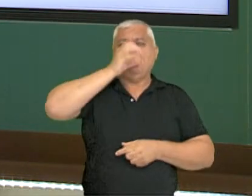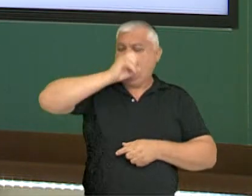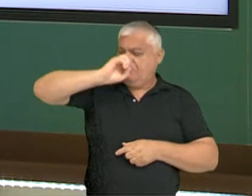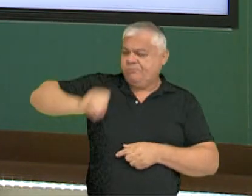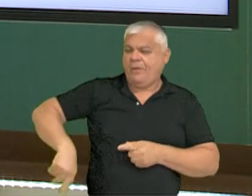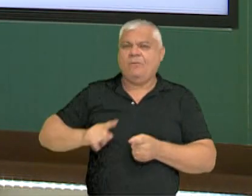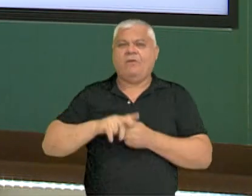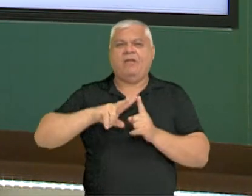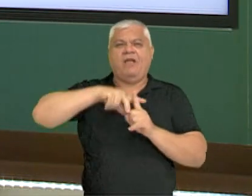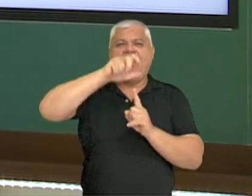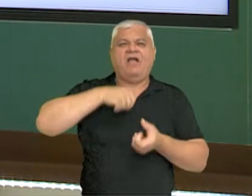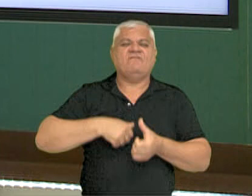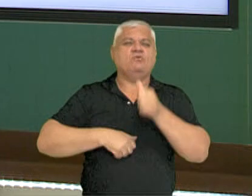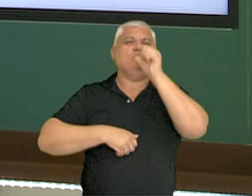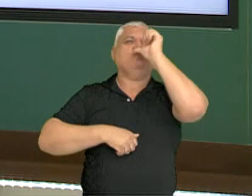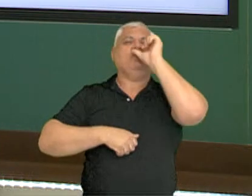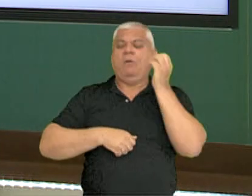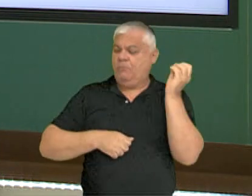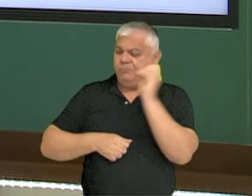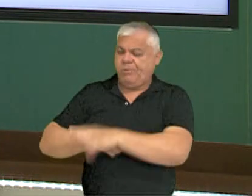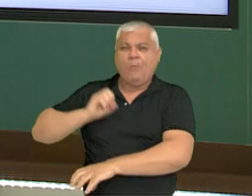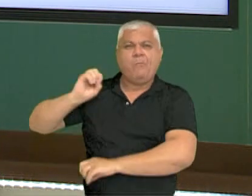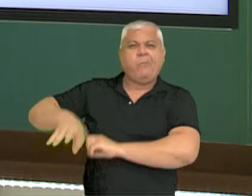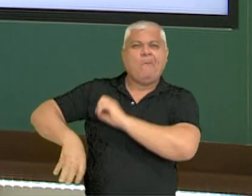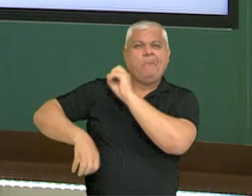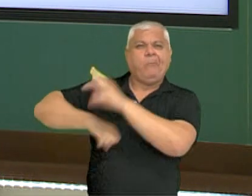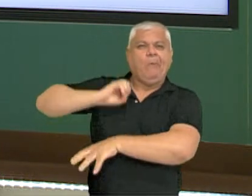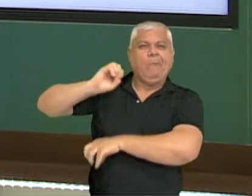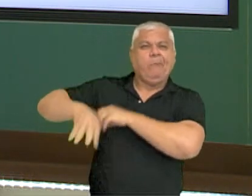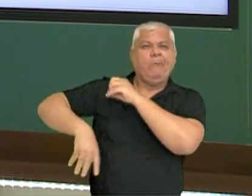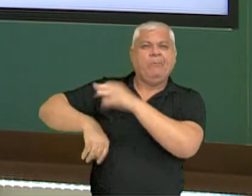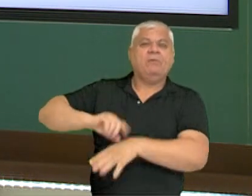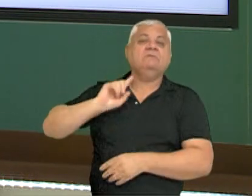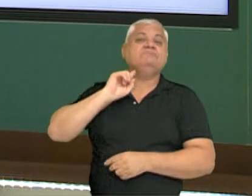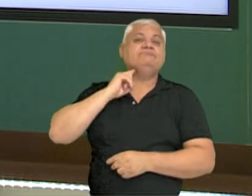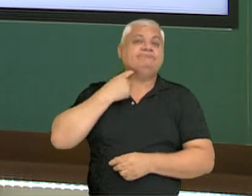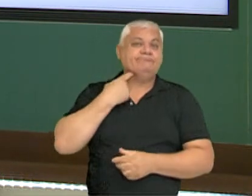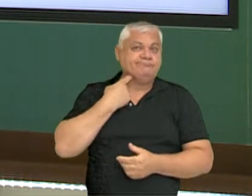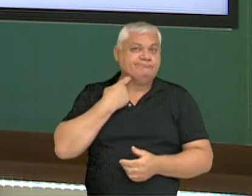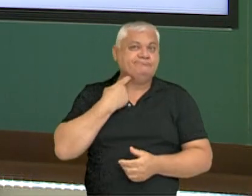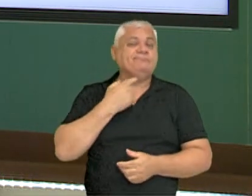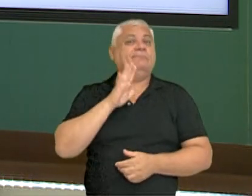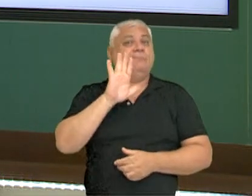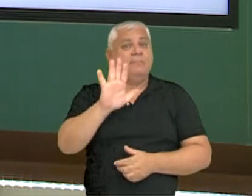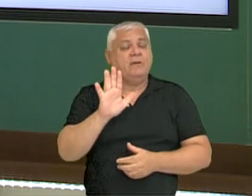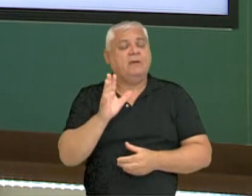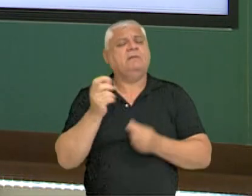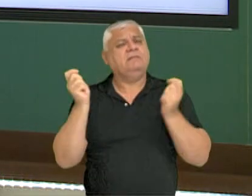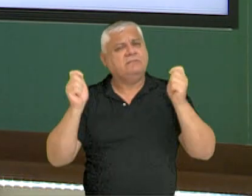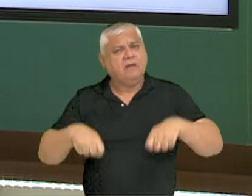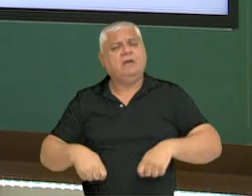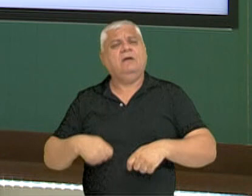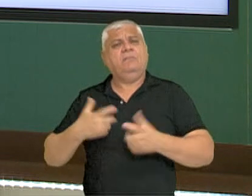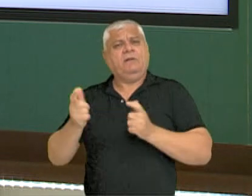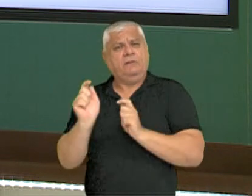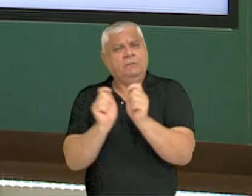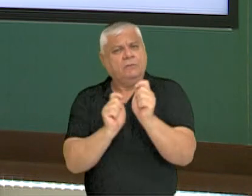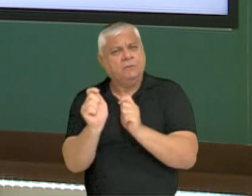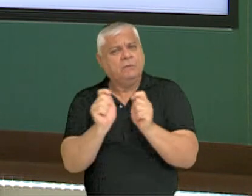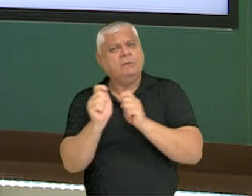E precisam haver equipes ali para fazer essa limpeza. Mas esse trabalho poderia ser mais facilitado, pessoal? Se